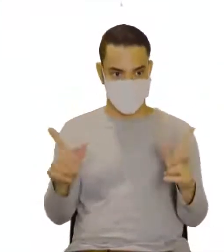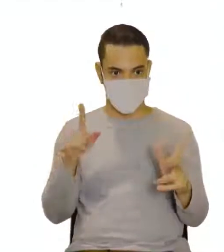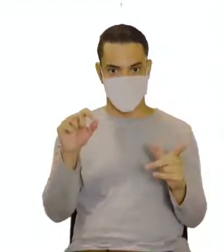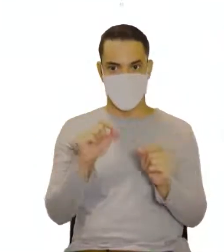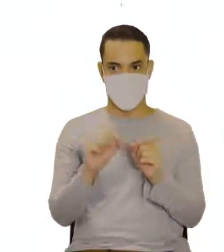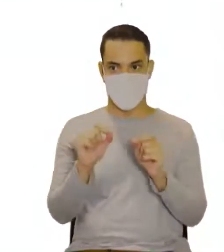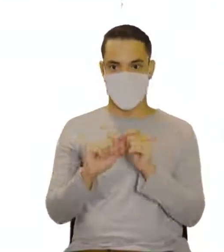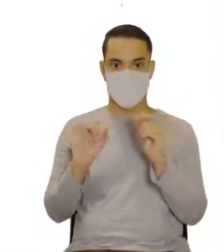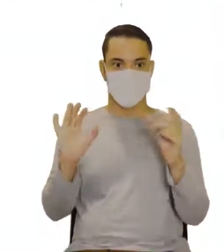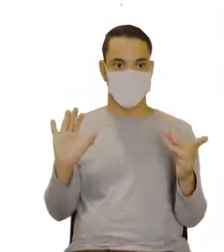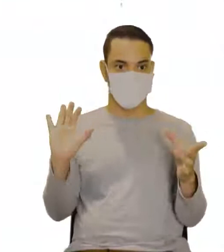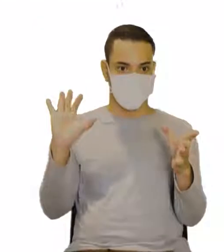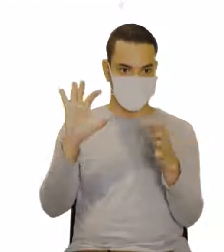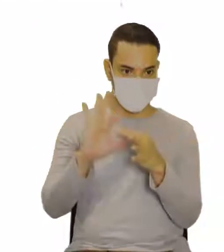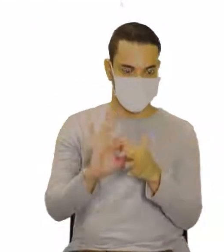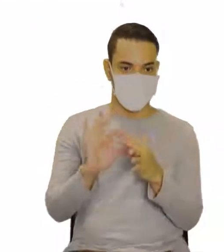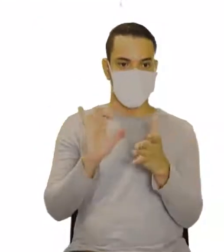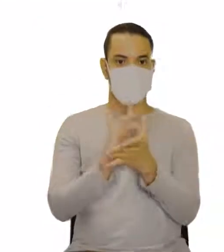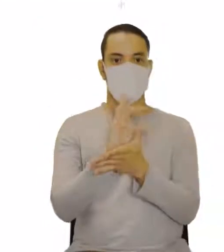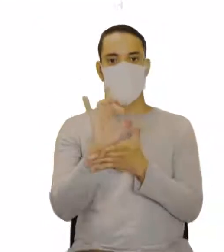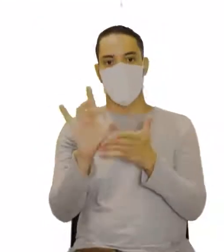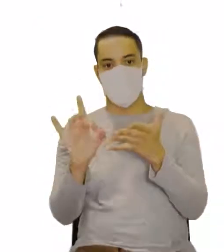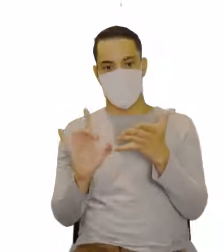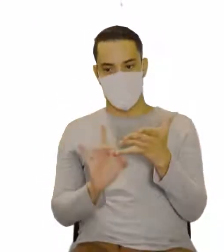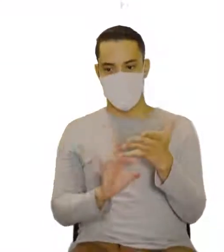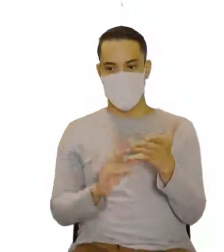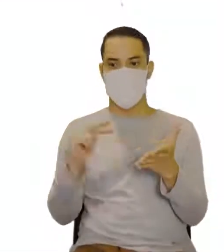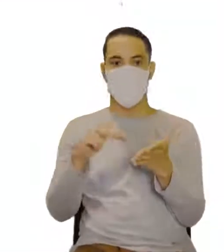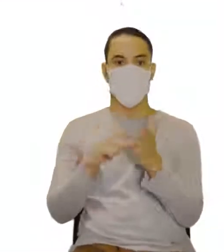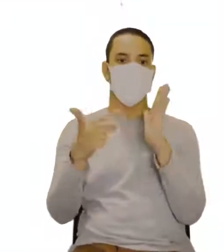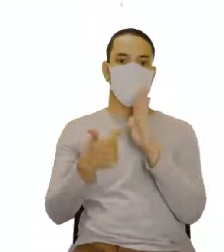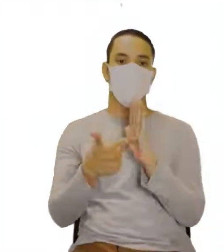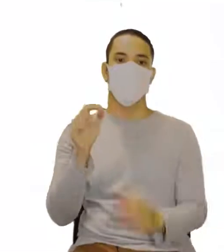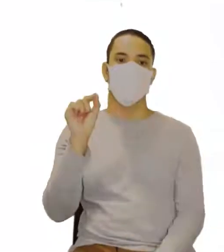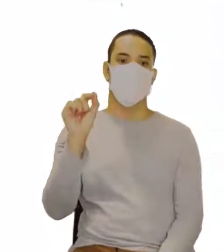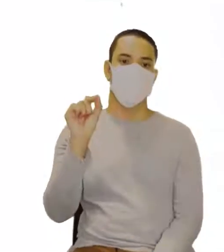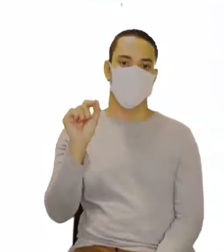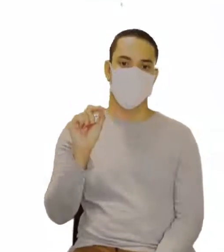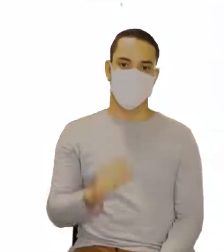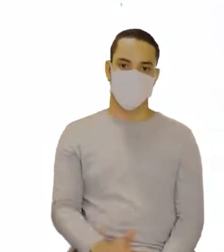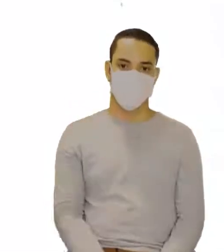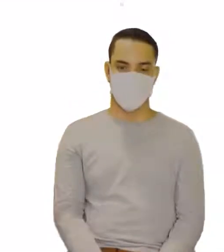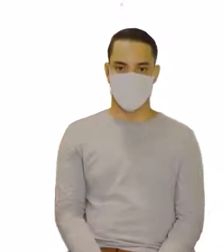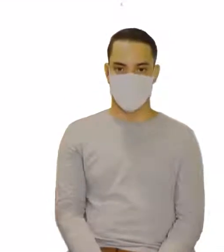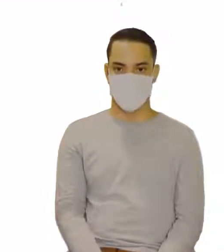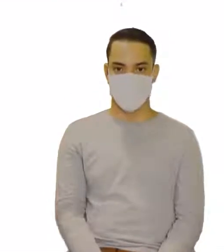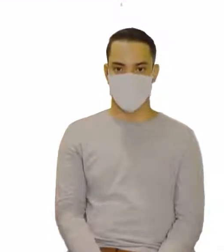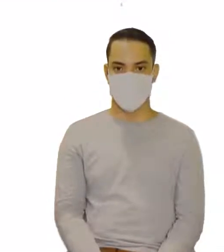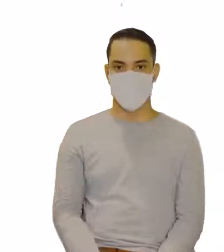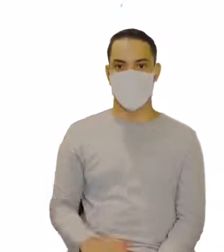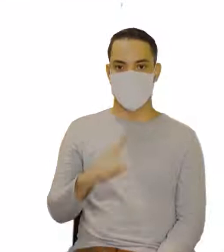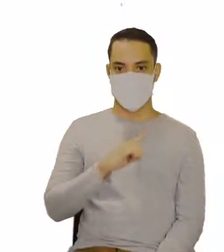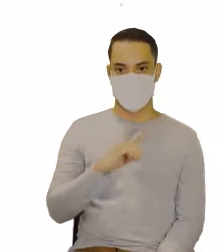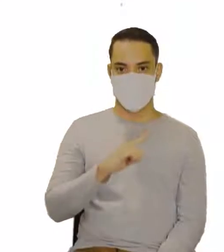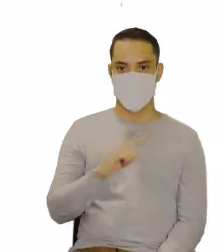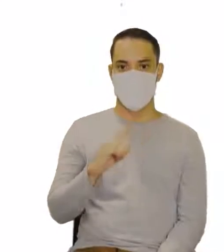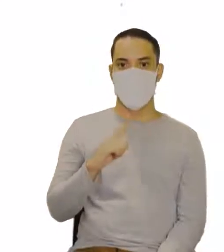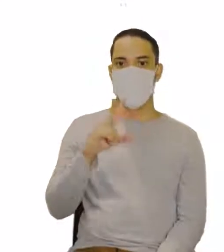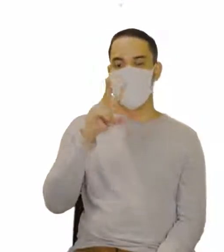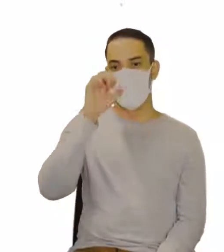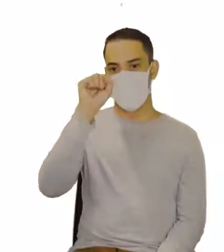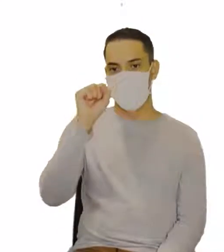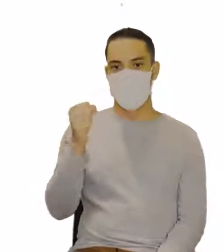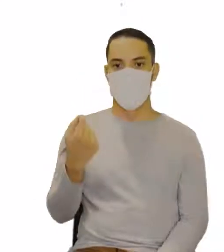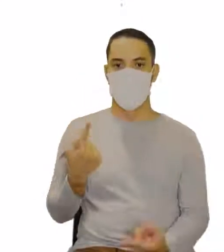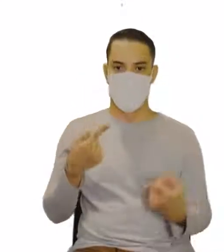essa associação, cada receptor, ele é representado aqui, ó, pela contra-eletromotriz e